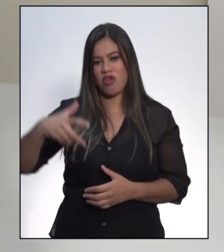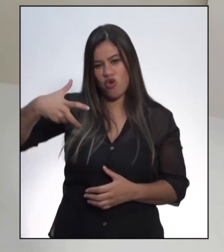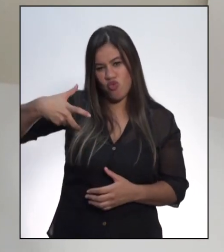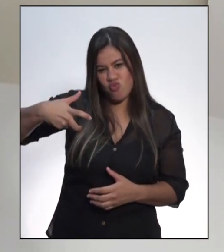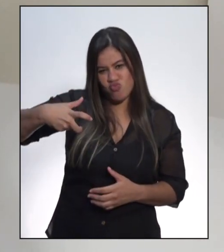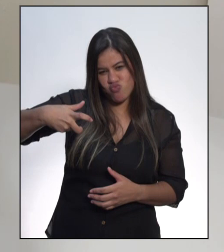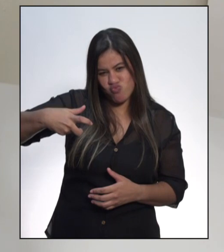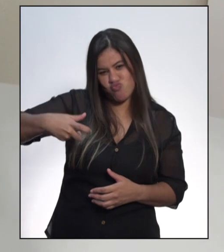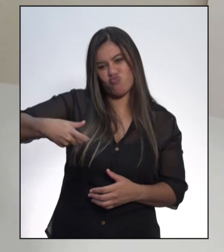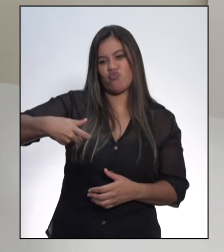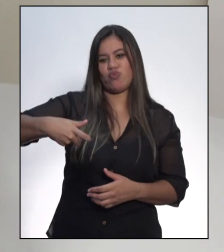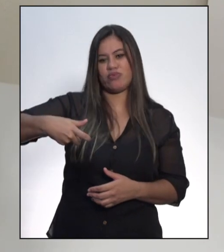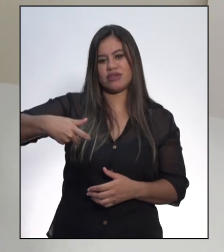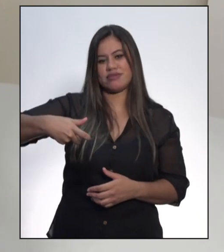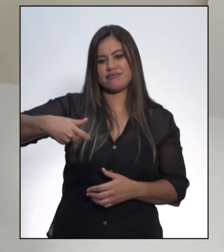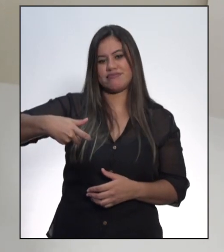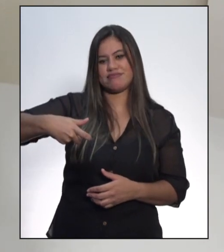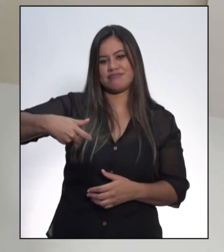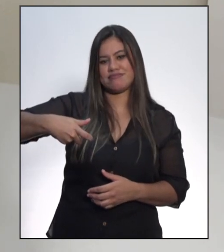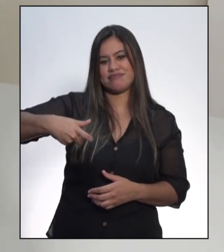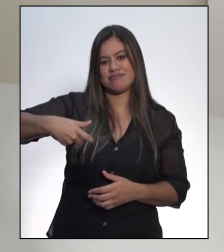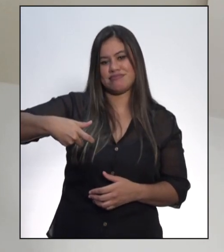Pressiono o êmbolo